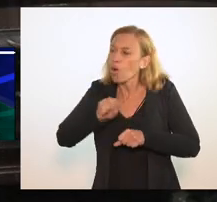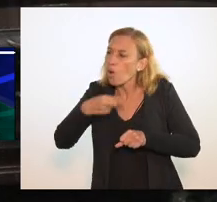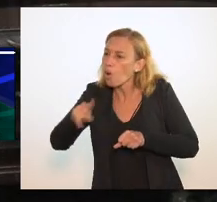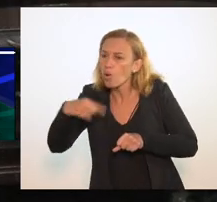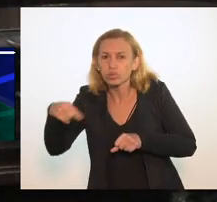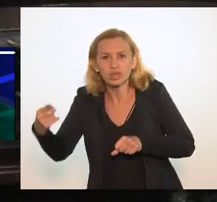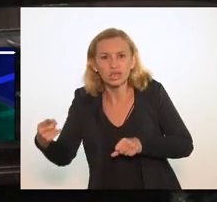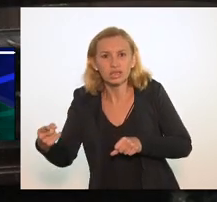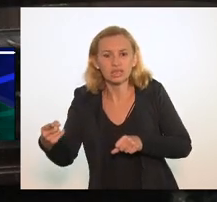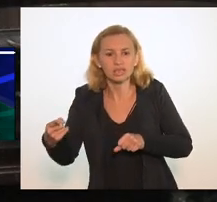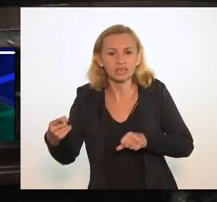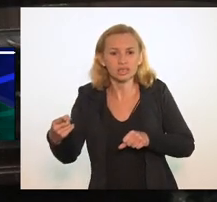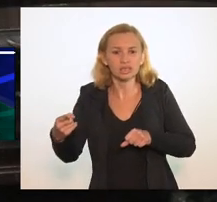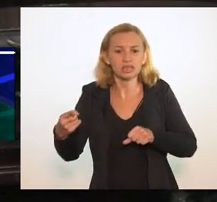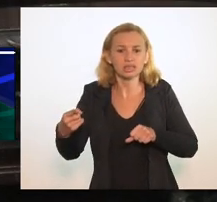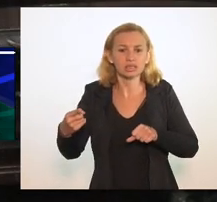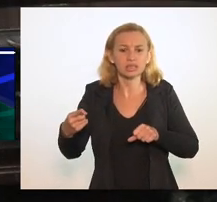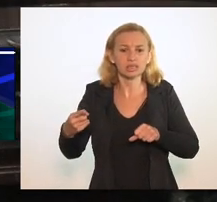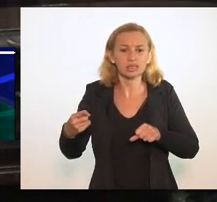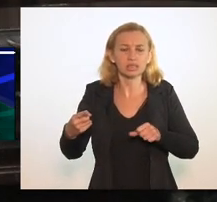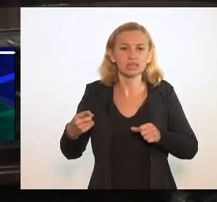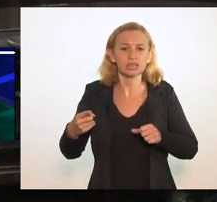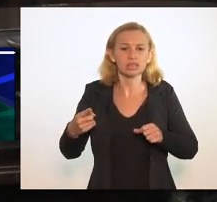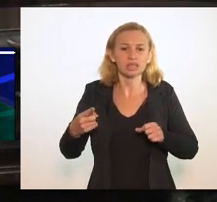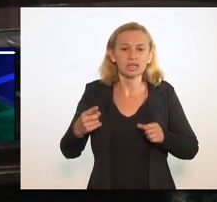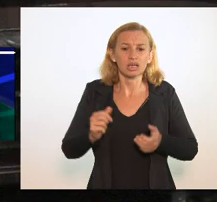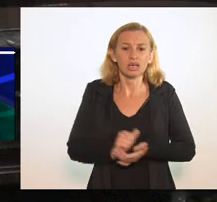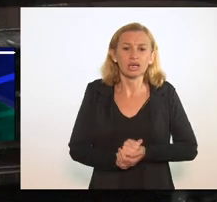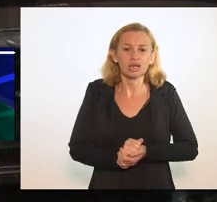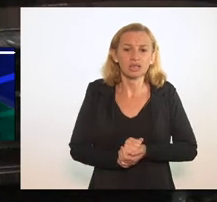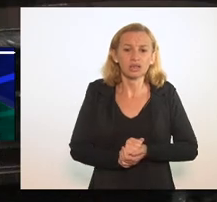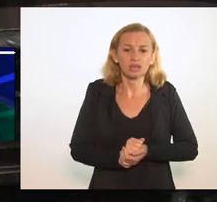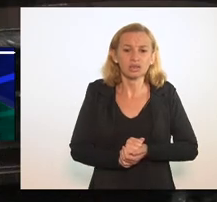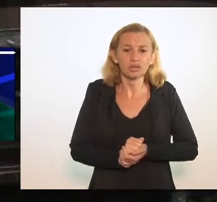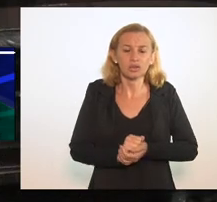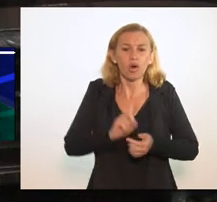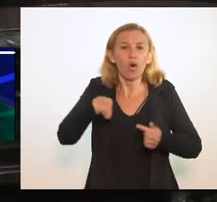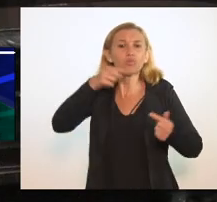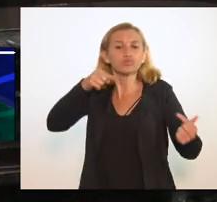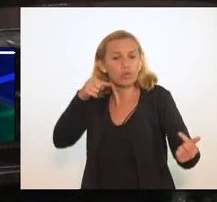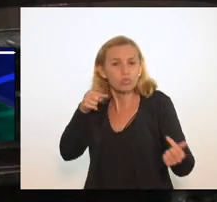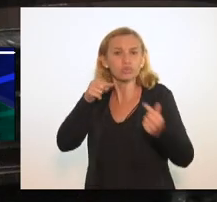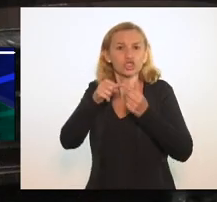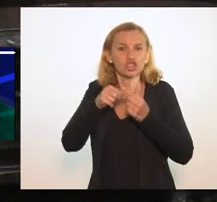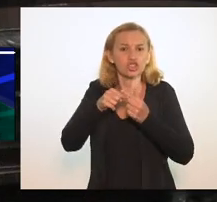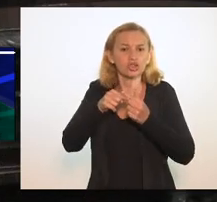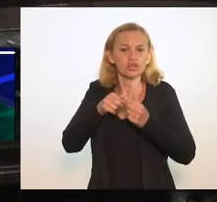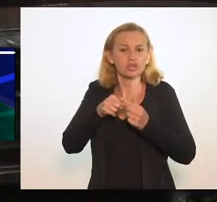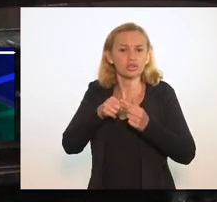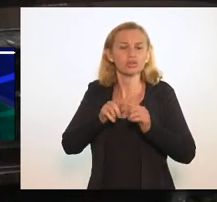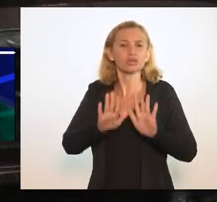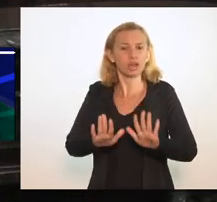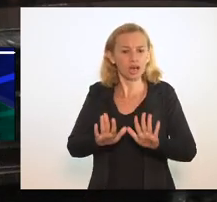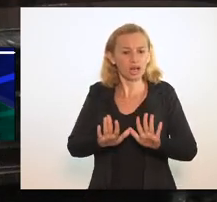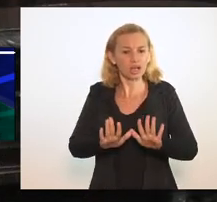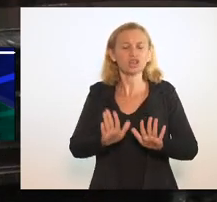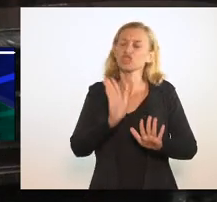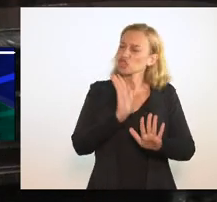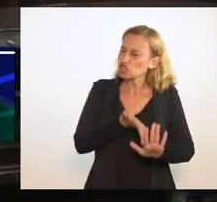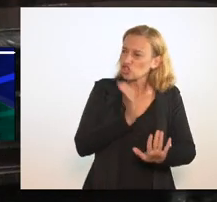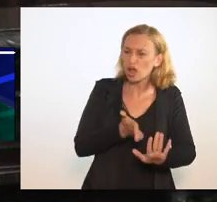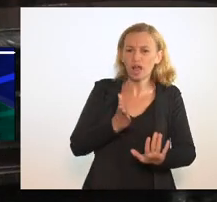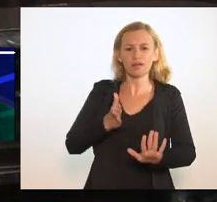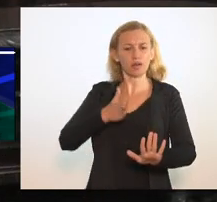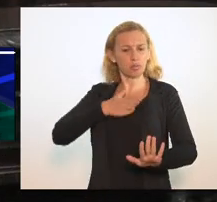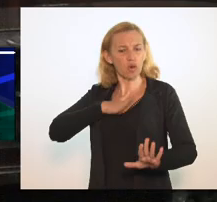outras efetivas, outros objetivos, ficará a cargo, e eu já faço aqui o